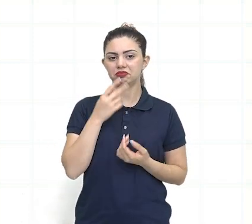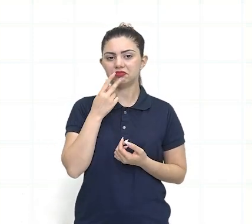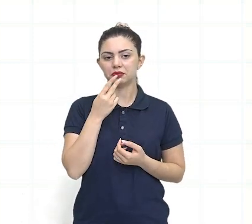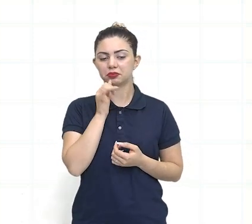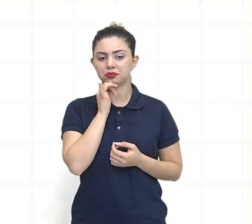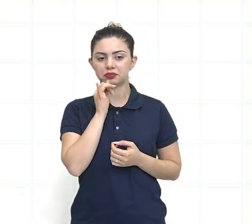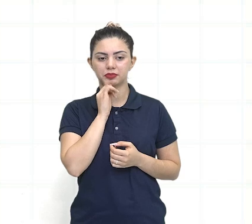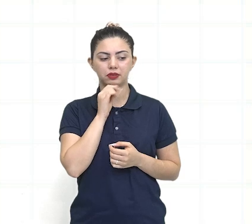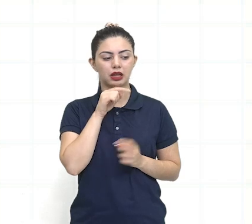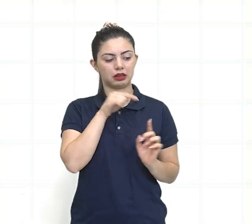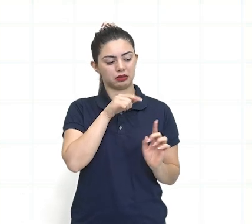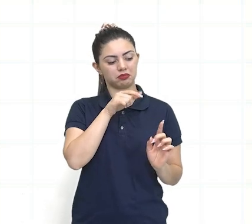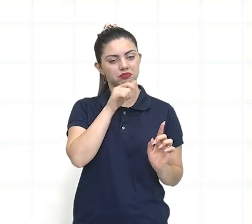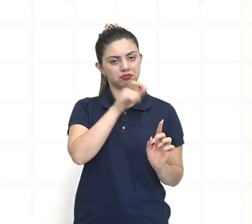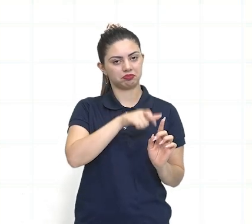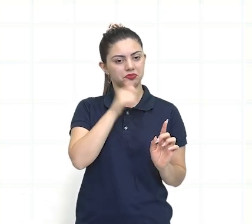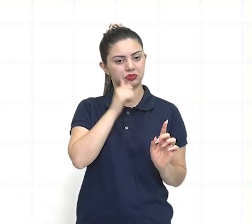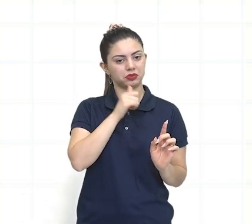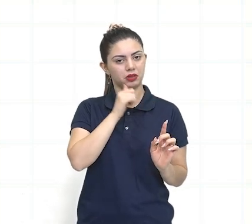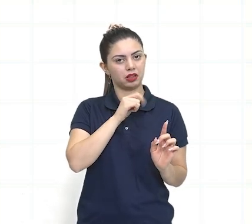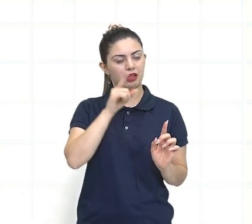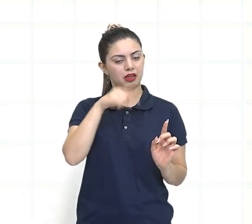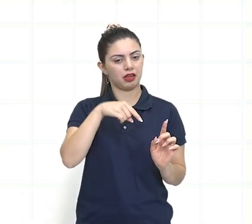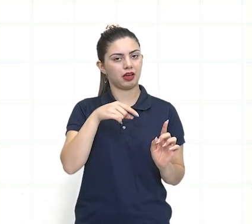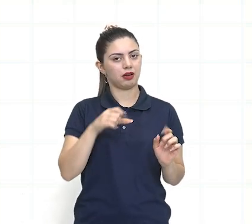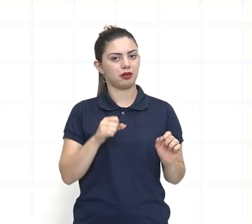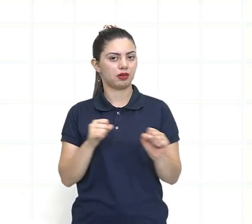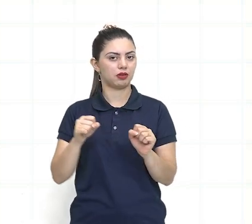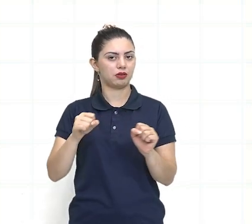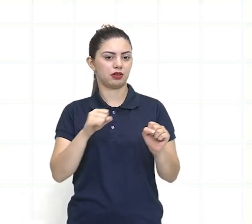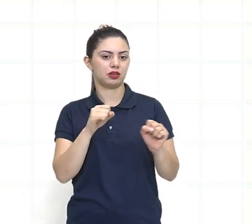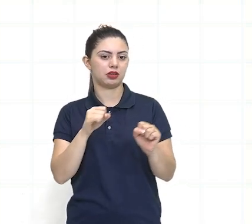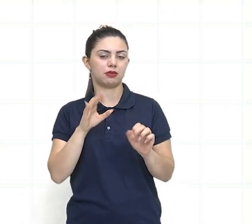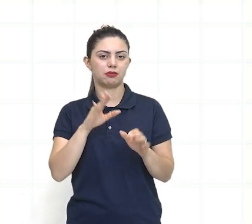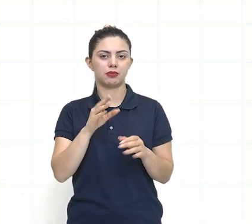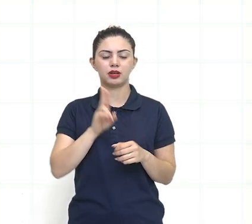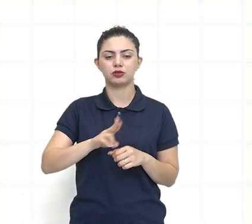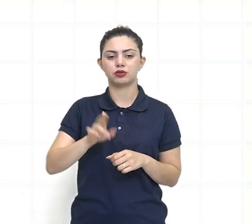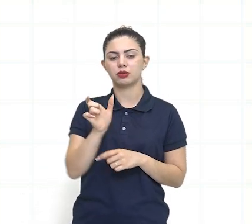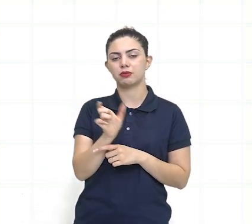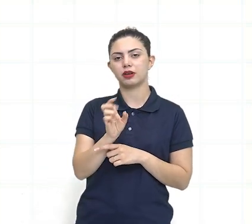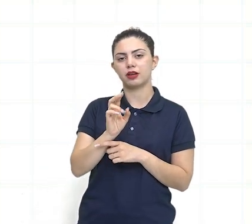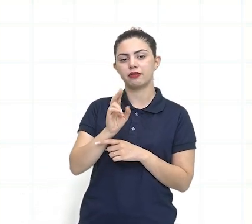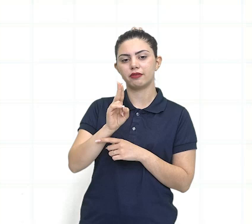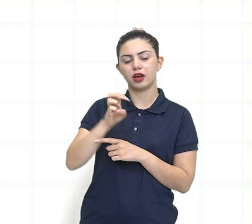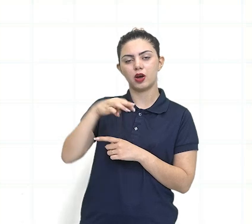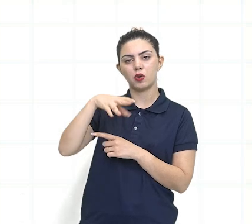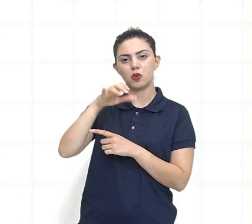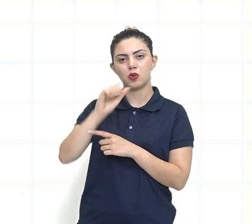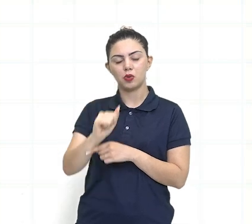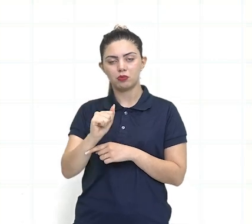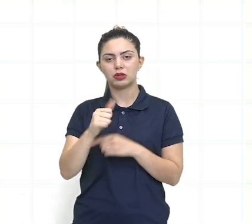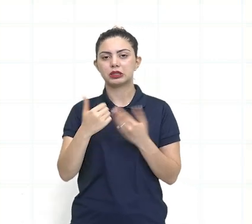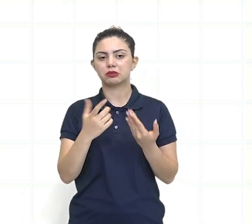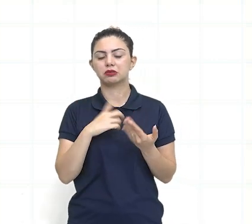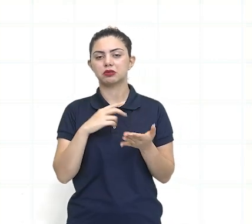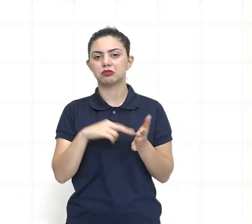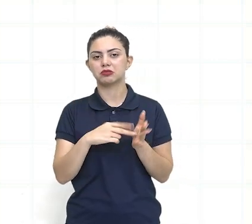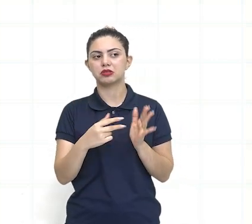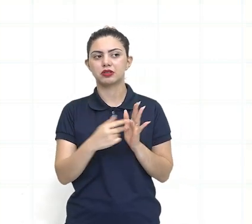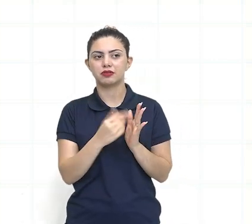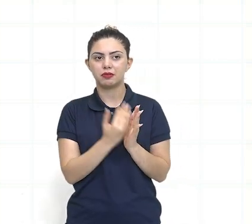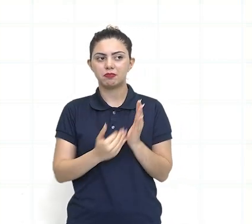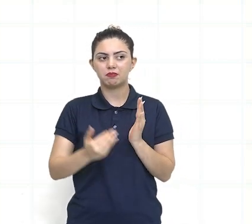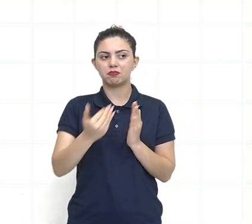ela é heroína. Veja a diferença de intensidade de expressão. É bem significativa.